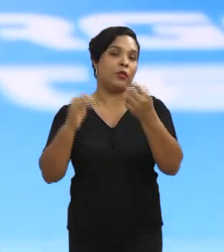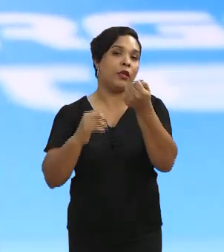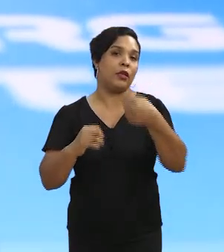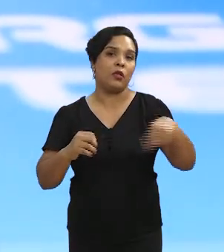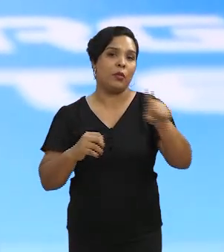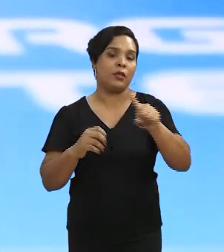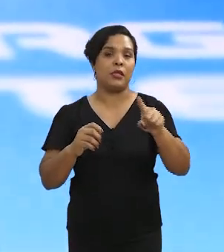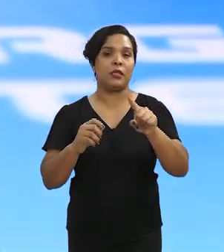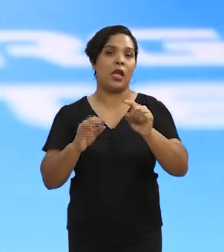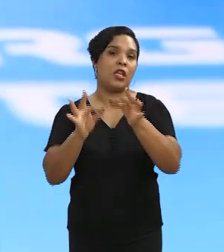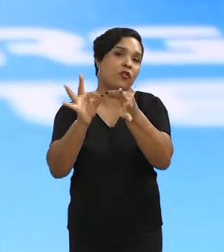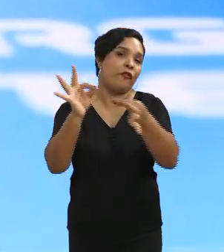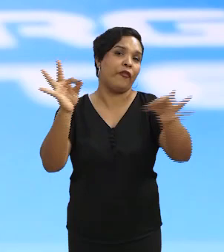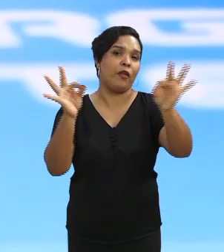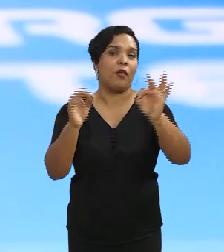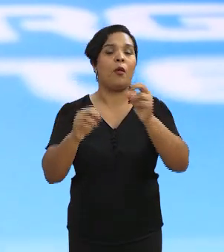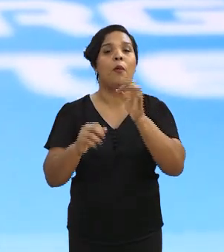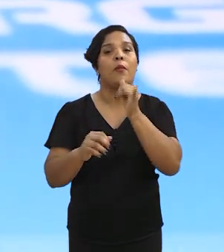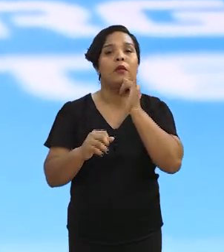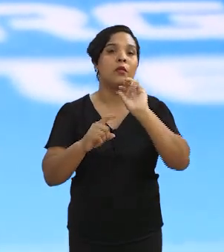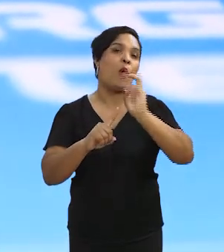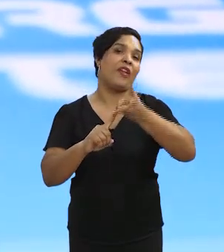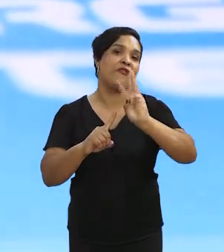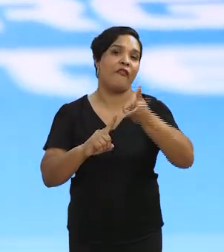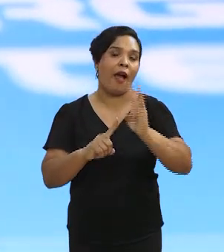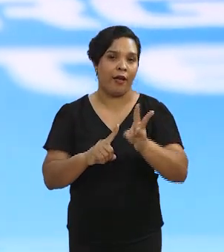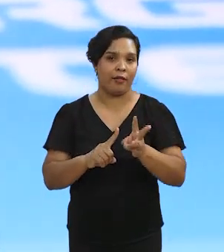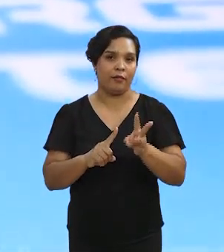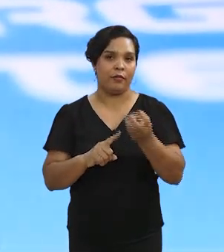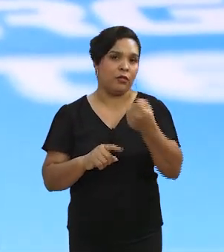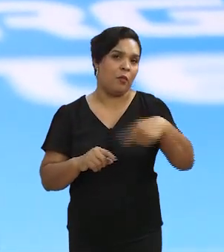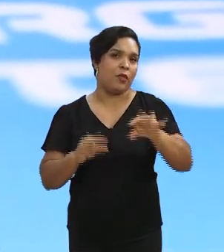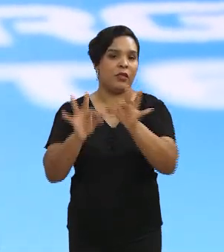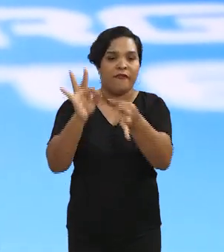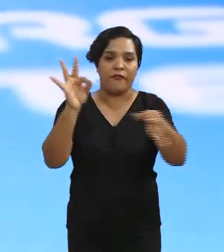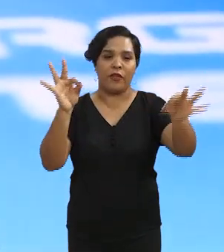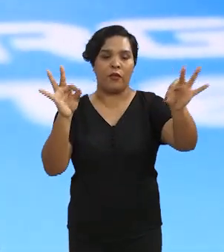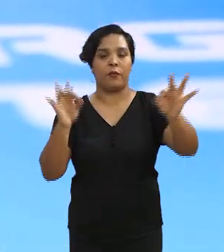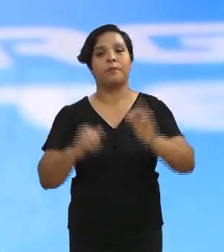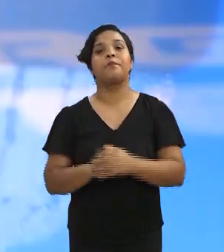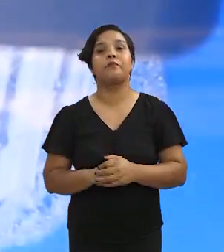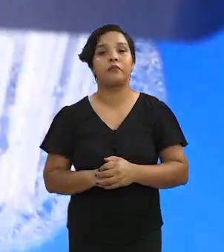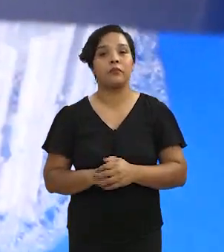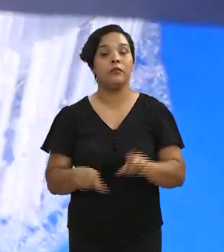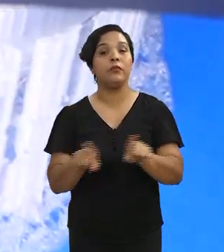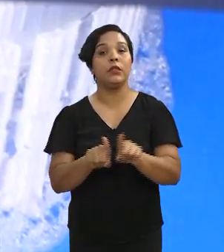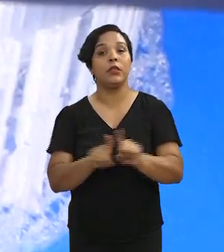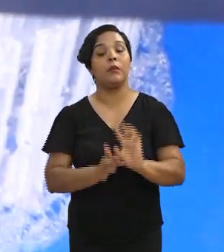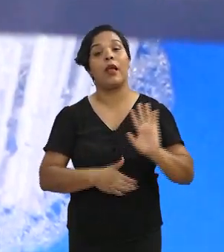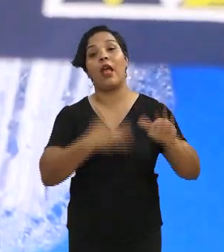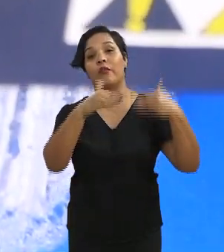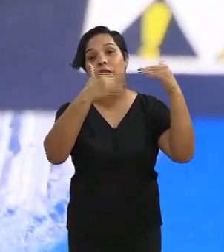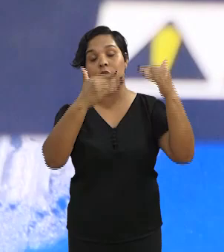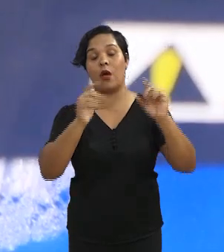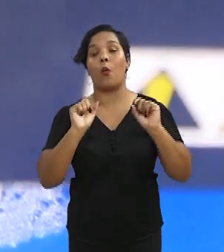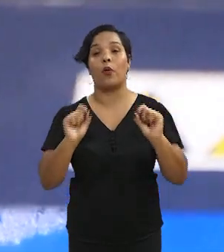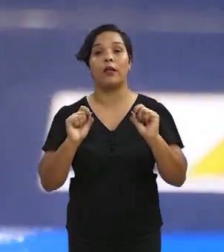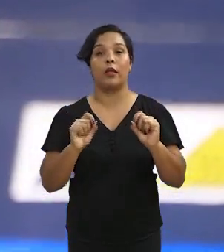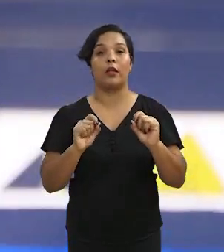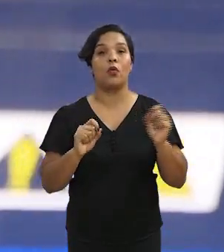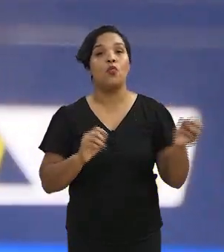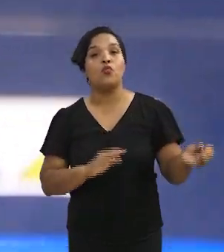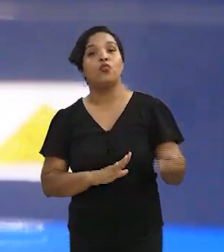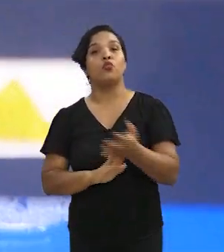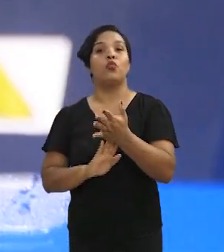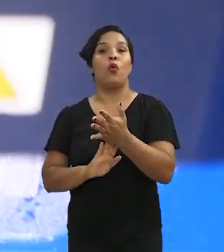rede sem fio, por exemplo, o Wi-Fi, o Bluetooth, são tecnologias de rede sem fio. Em específico, a evolução desse projeto nosso